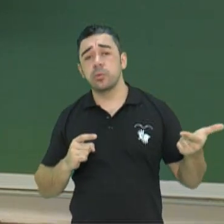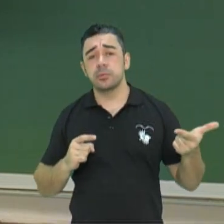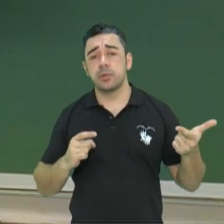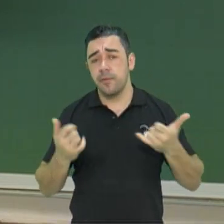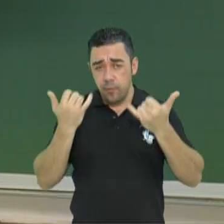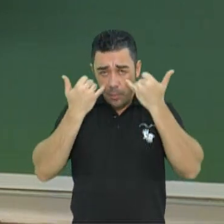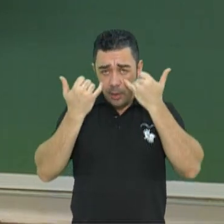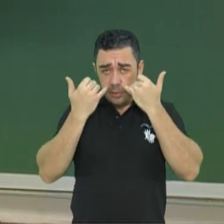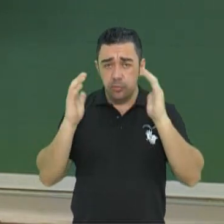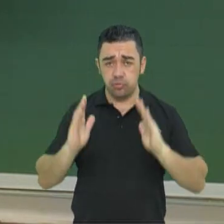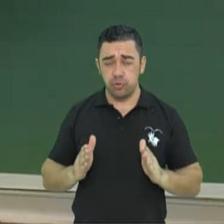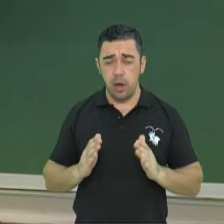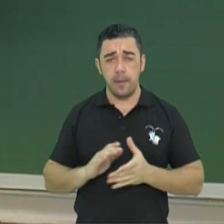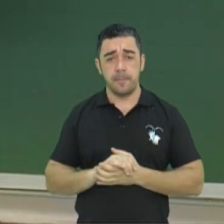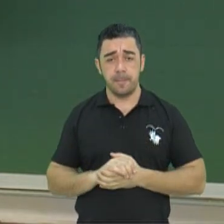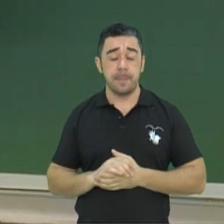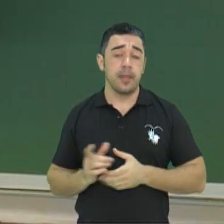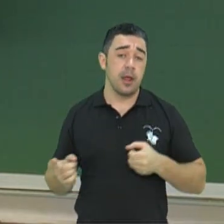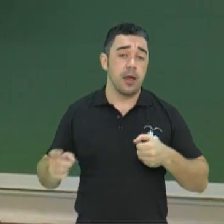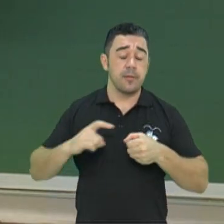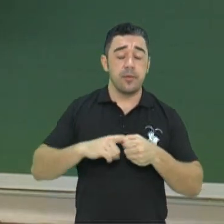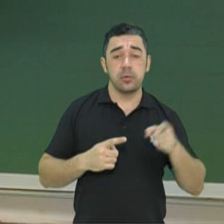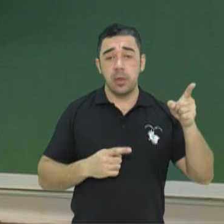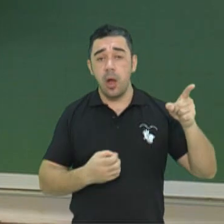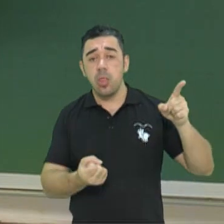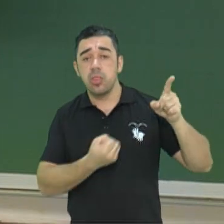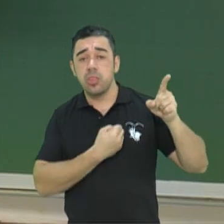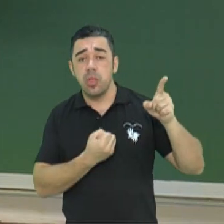outra informação do texto? Retoma